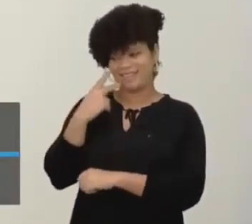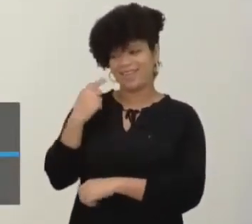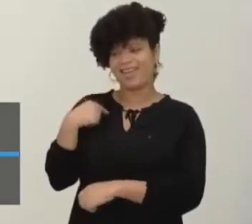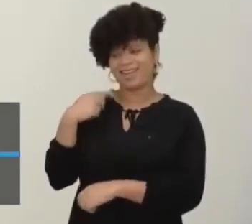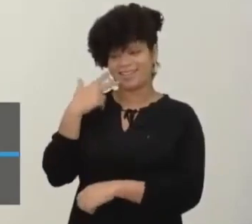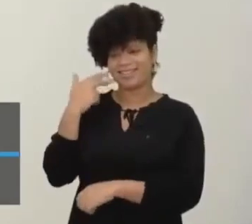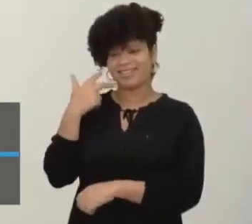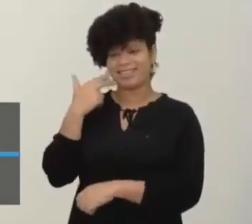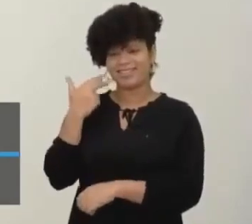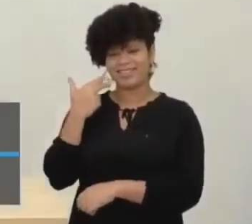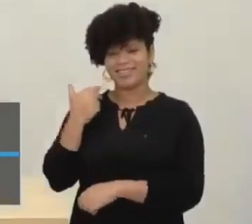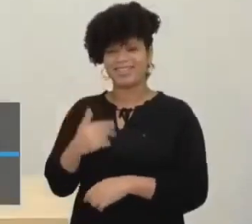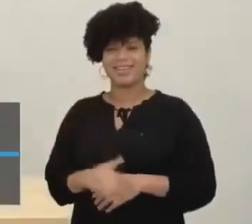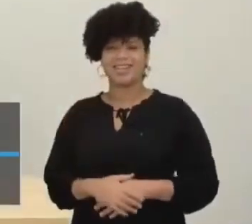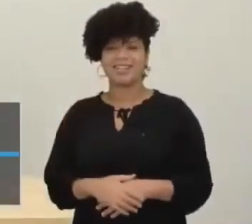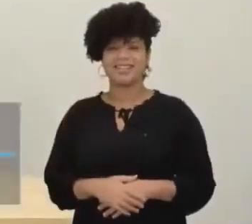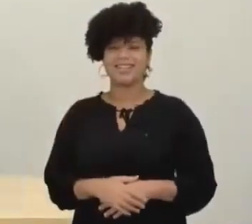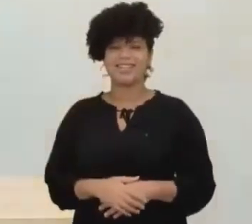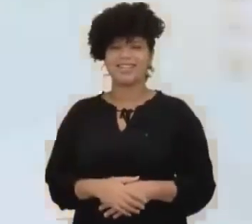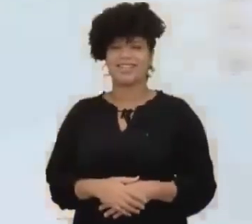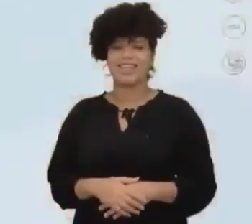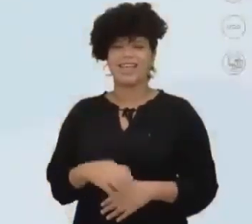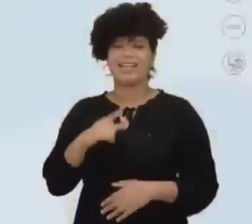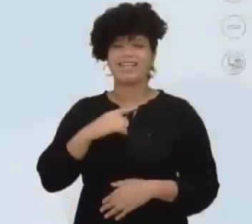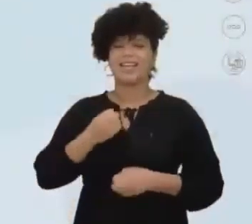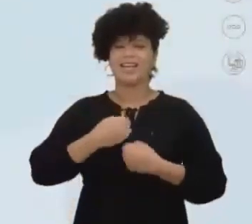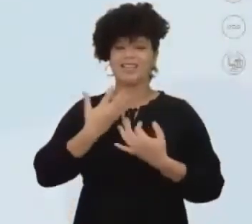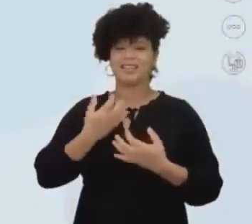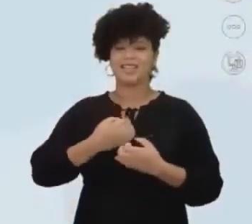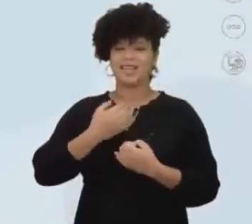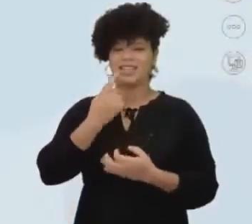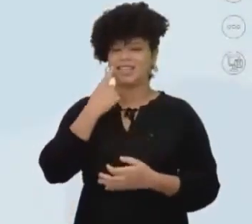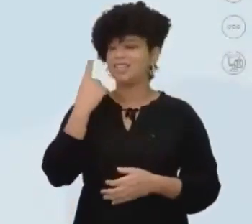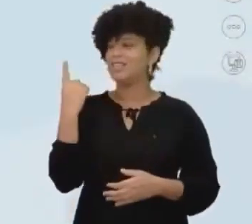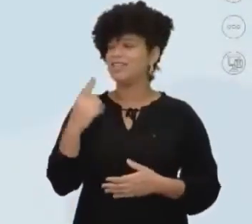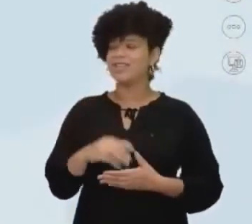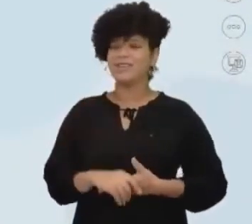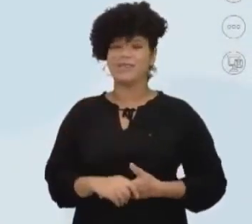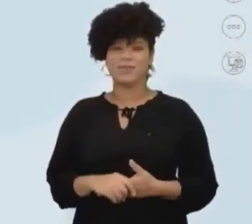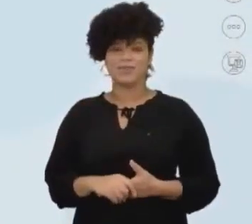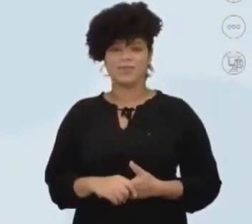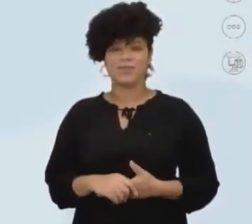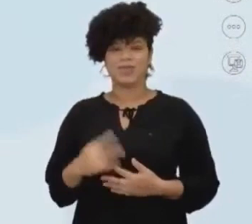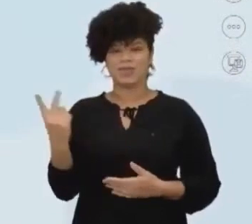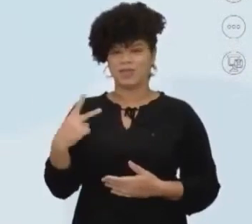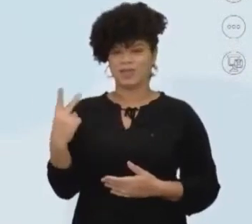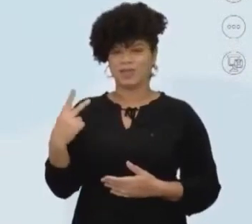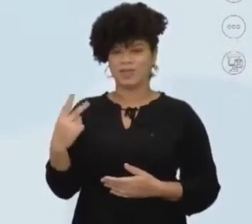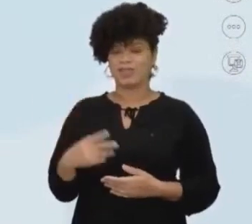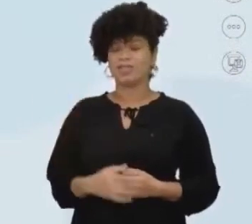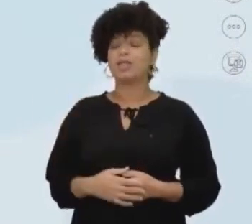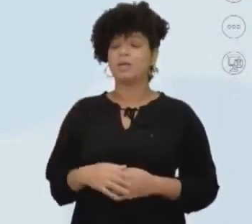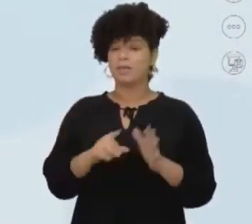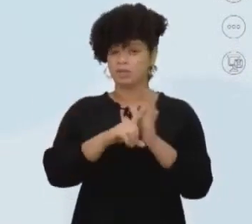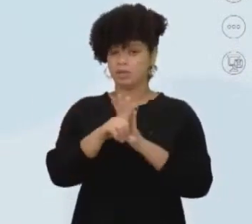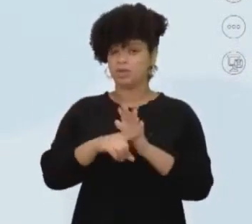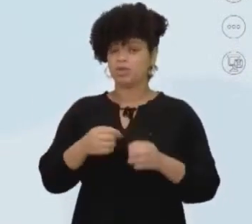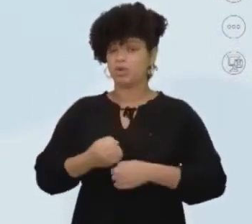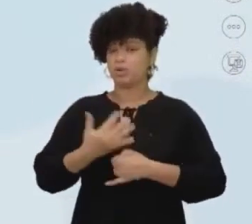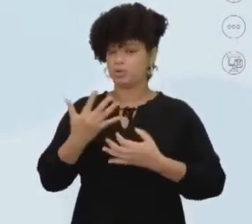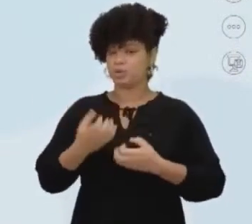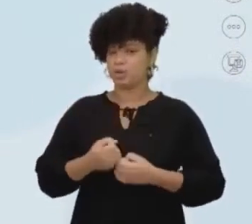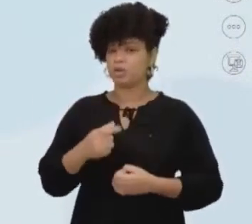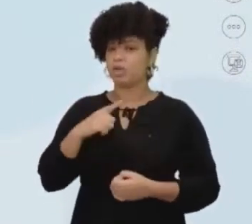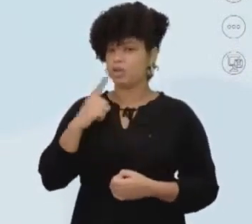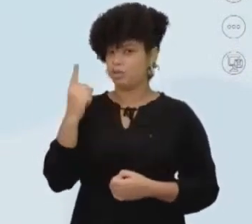entra aí não saiba mais que aí tem esses dados aí que eu fornecer para vocês aí né daí o jibobs que aqui pesquisa Nacional por amostra de